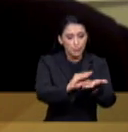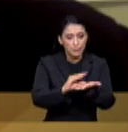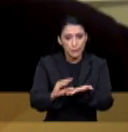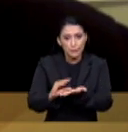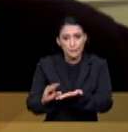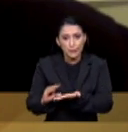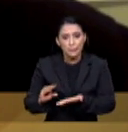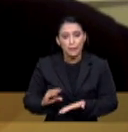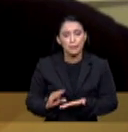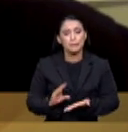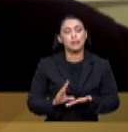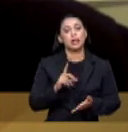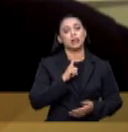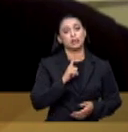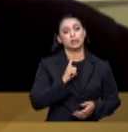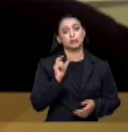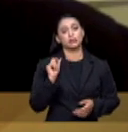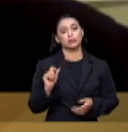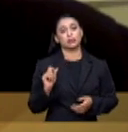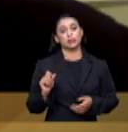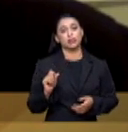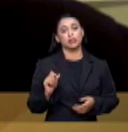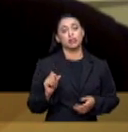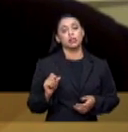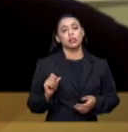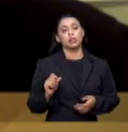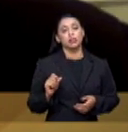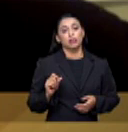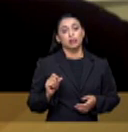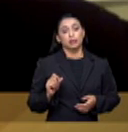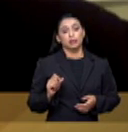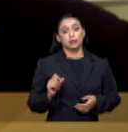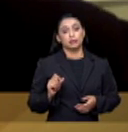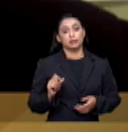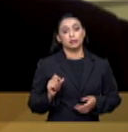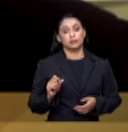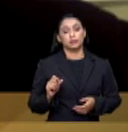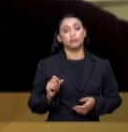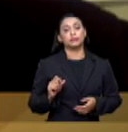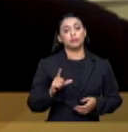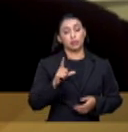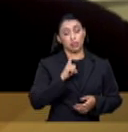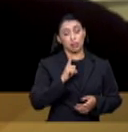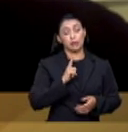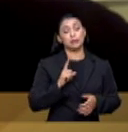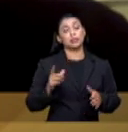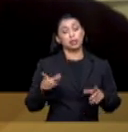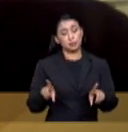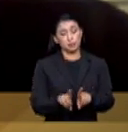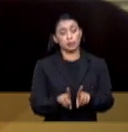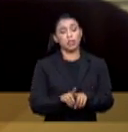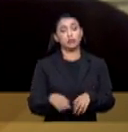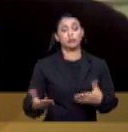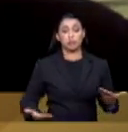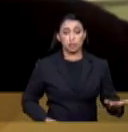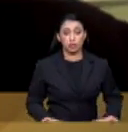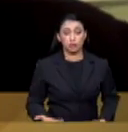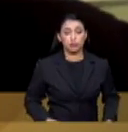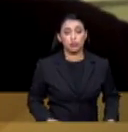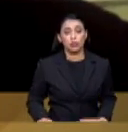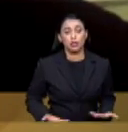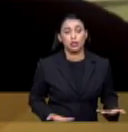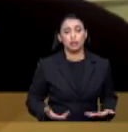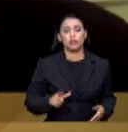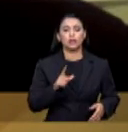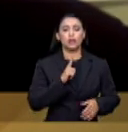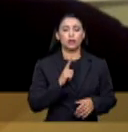na fonte, incidente sobre proventos dos seus respectivos servidores. Para aqui também considerar, rebatendo